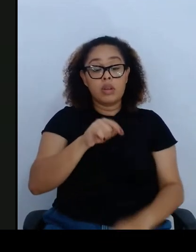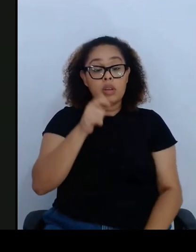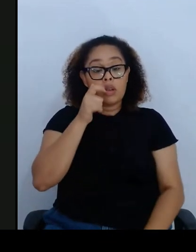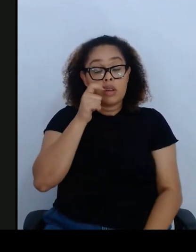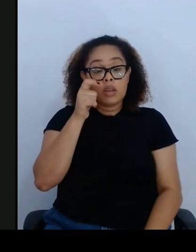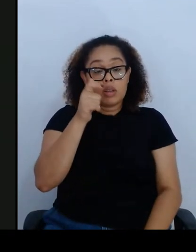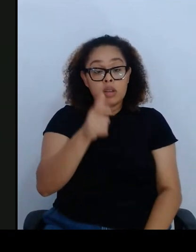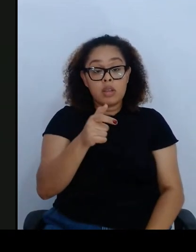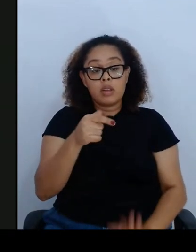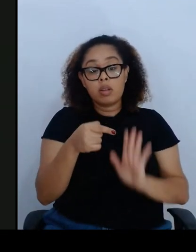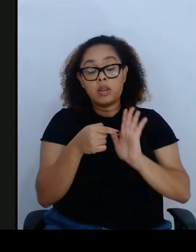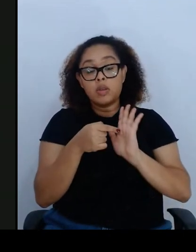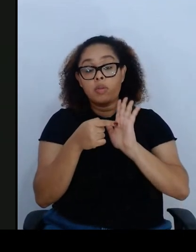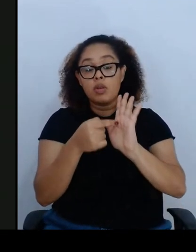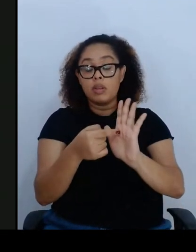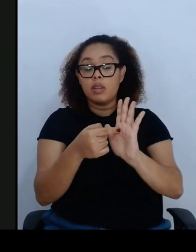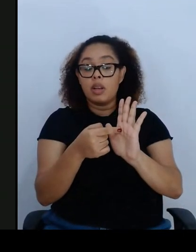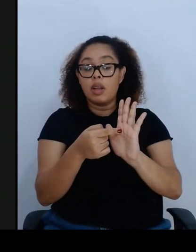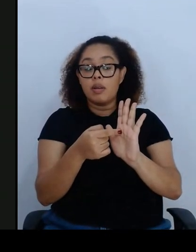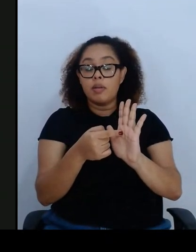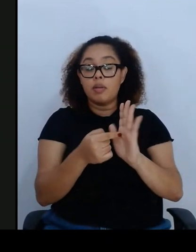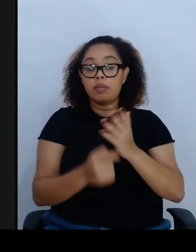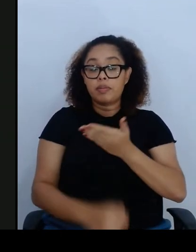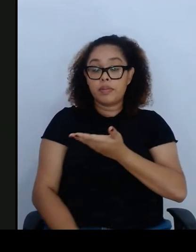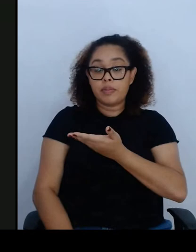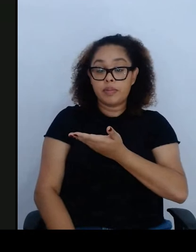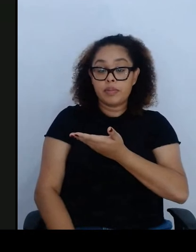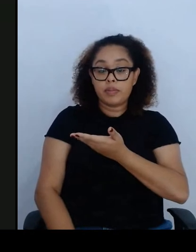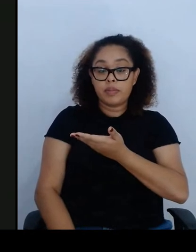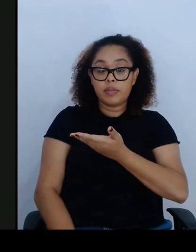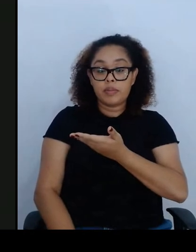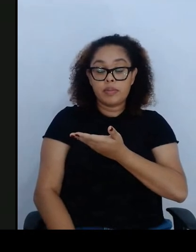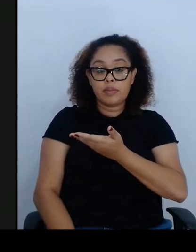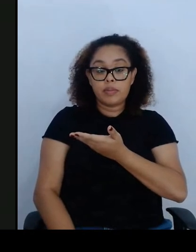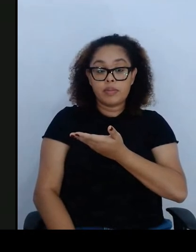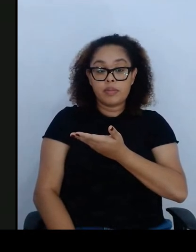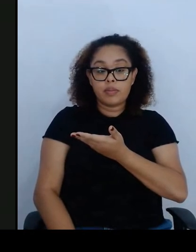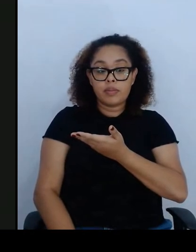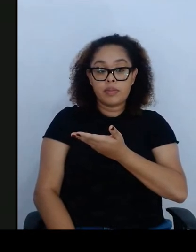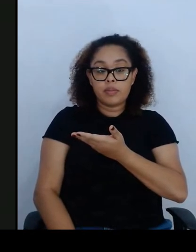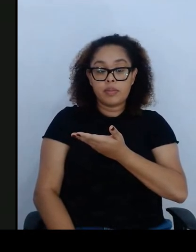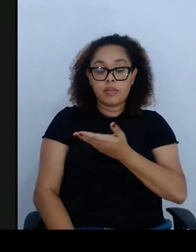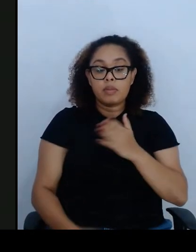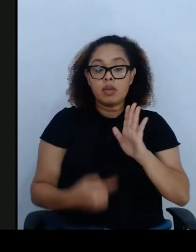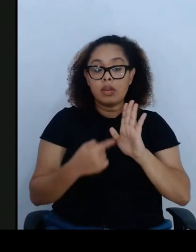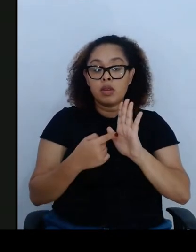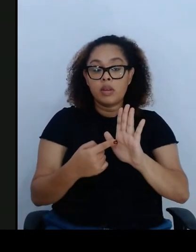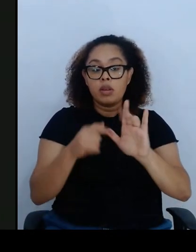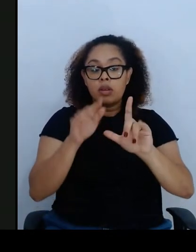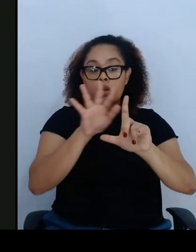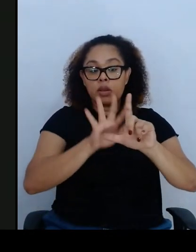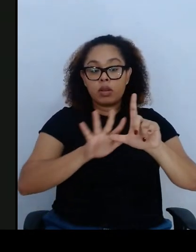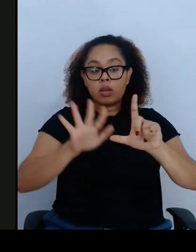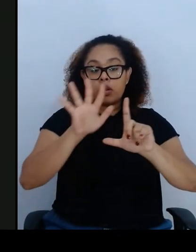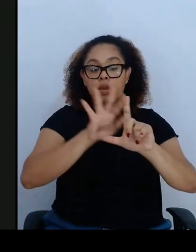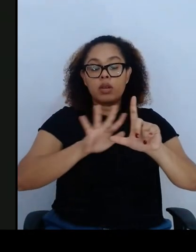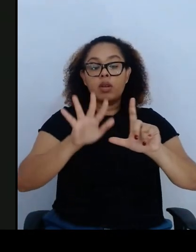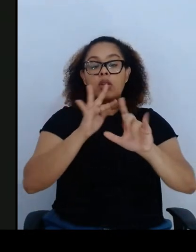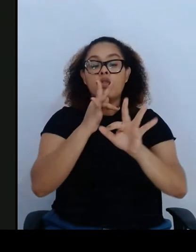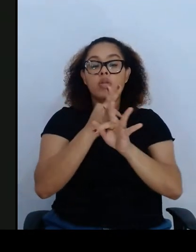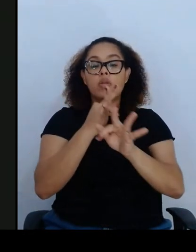apontar no slide se podemos ver essa imagem pictórica do físico